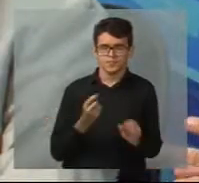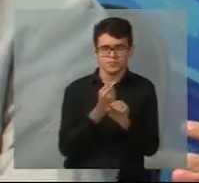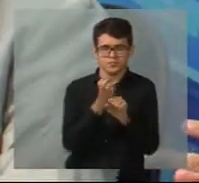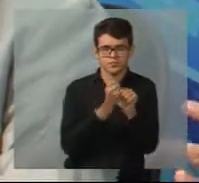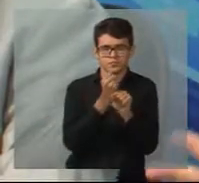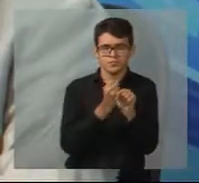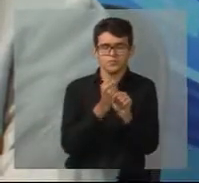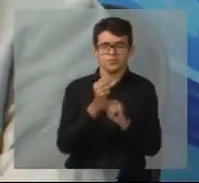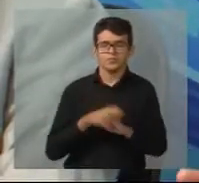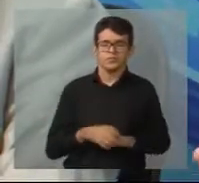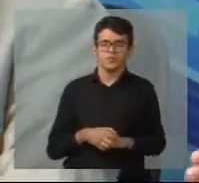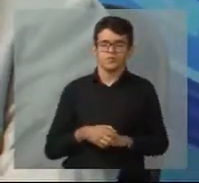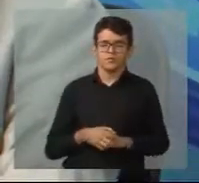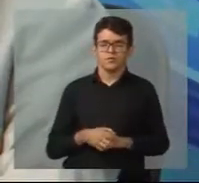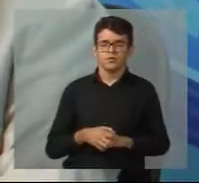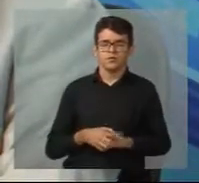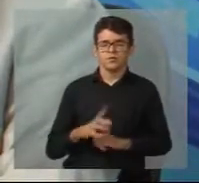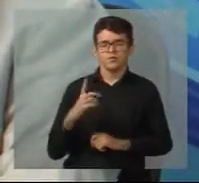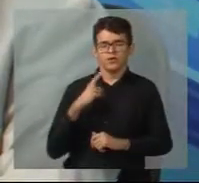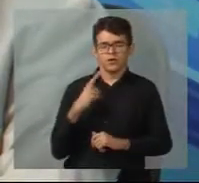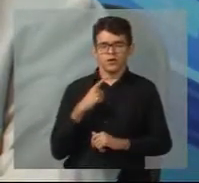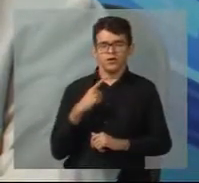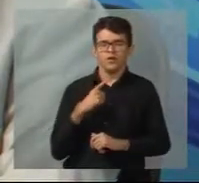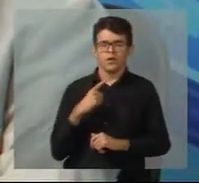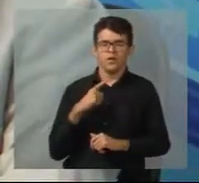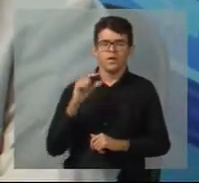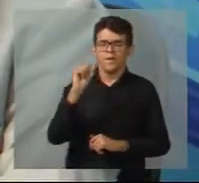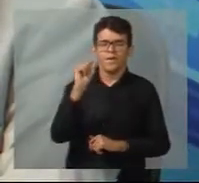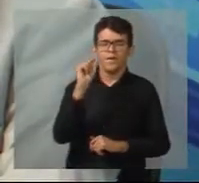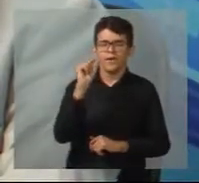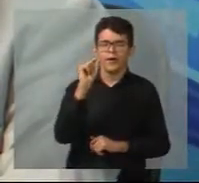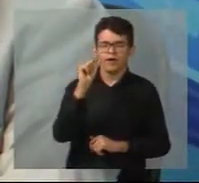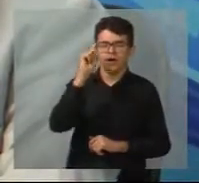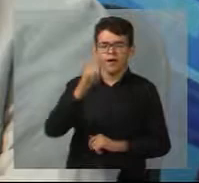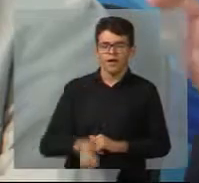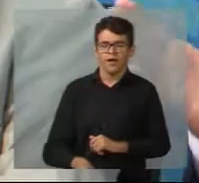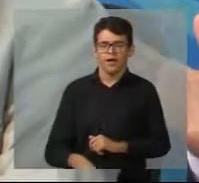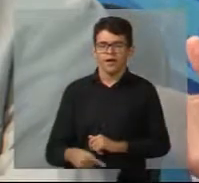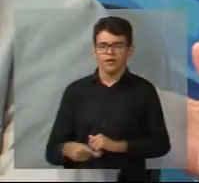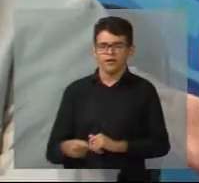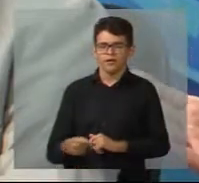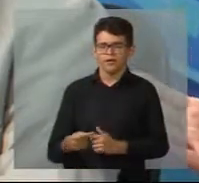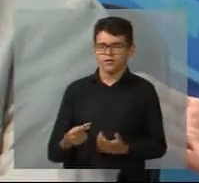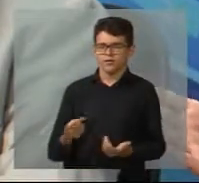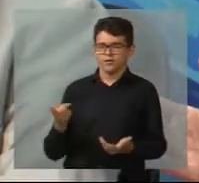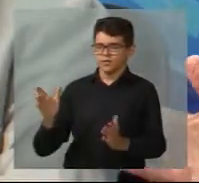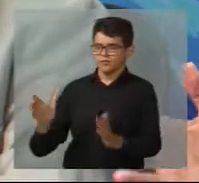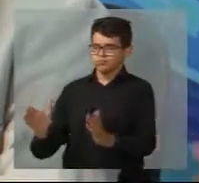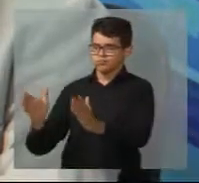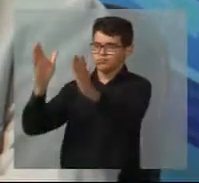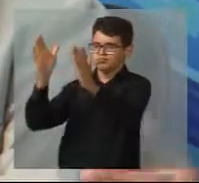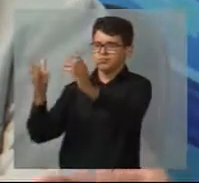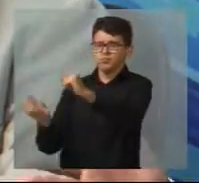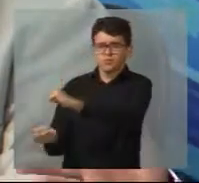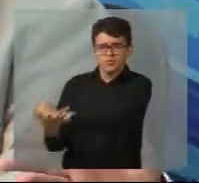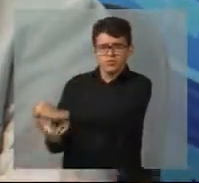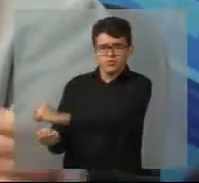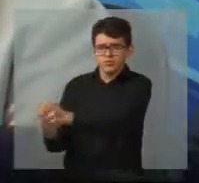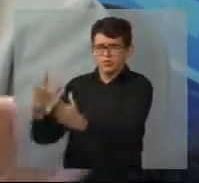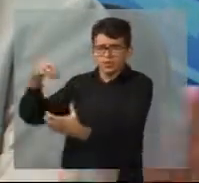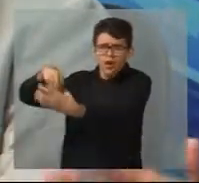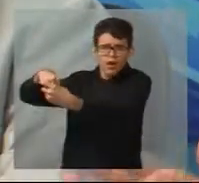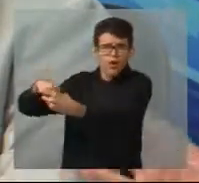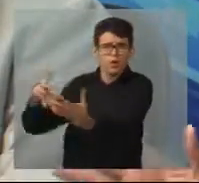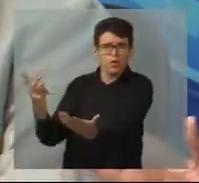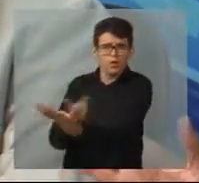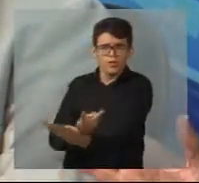falam em aceitar uma vantagem indevida, não diz o tamanho da vantagem. Então, aceitou uma vantagem indevida, pode ser